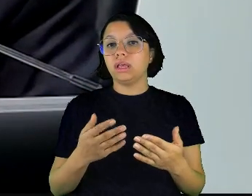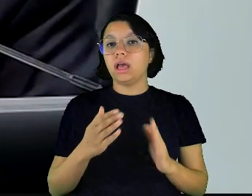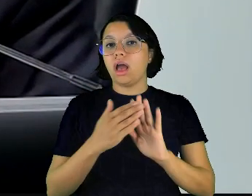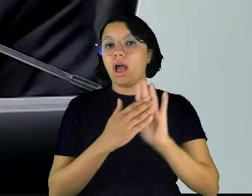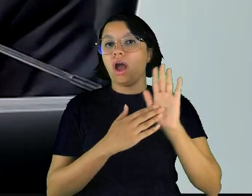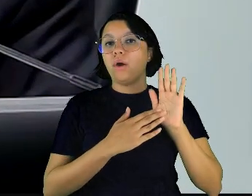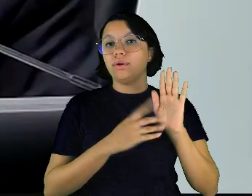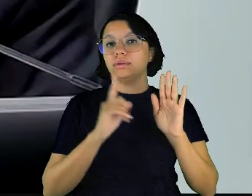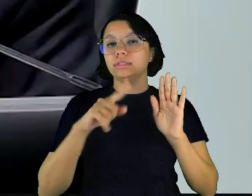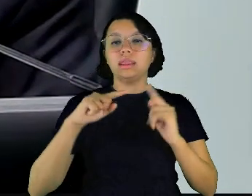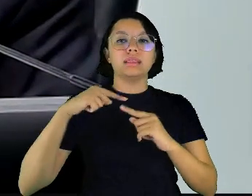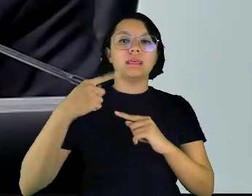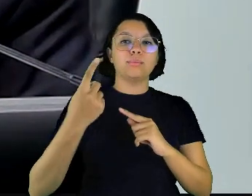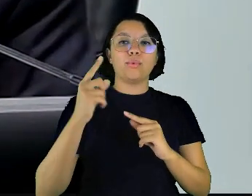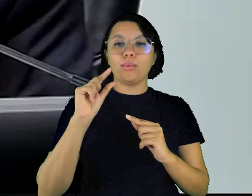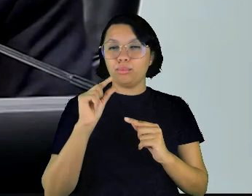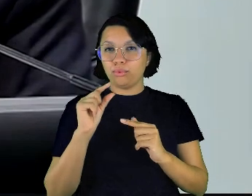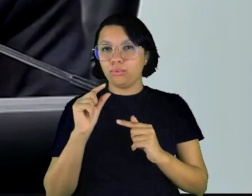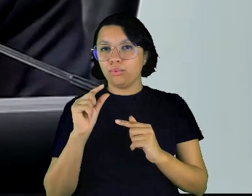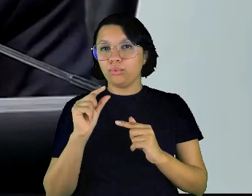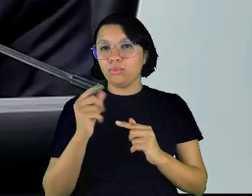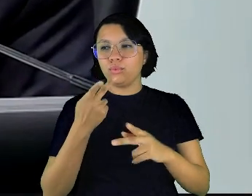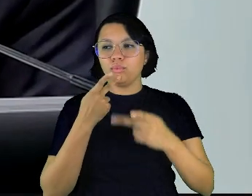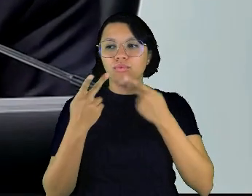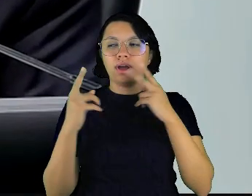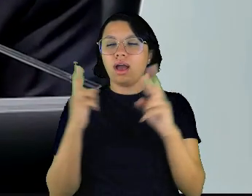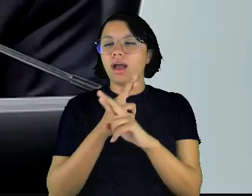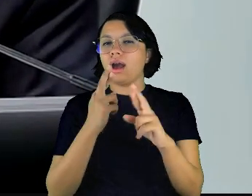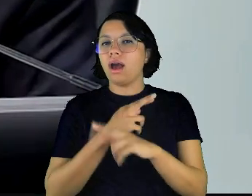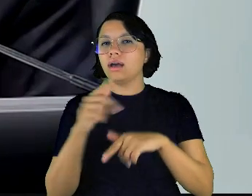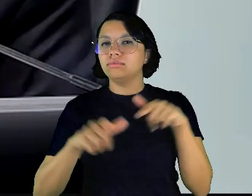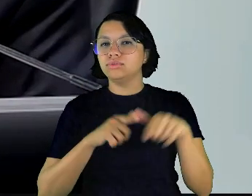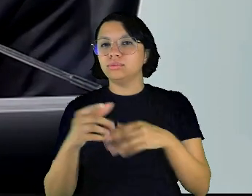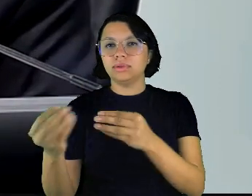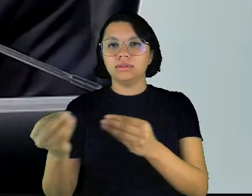logo após a alegada relação de emprego, ele traria